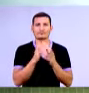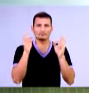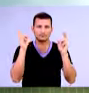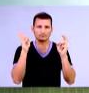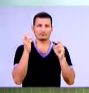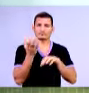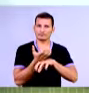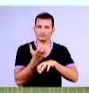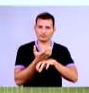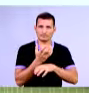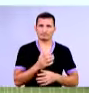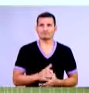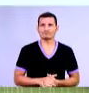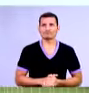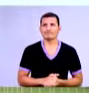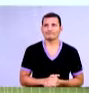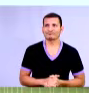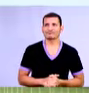nossa disciplina.